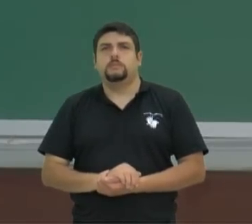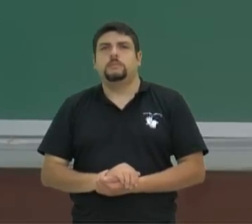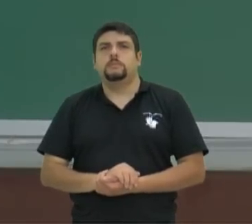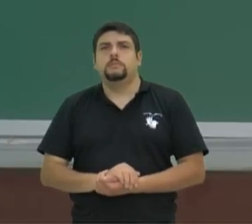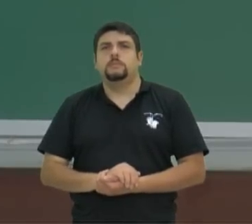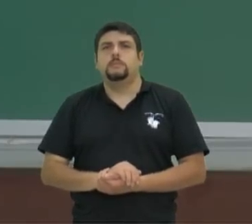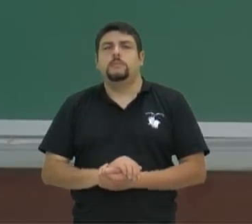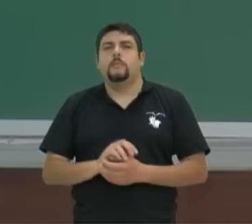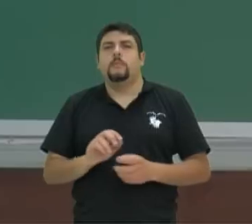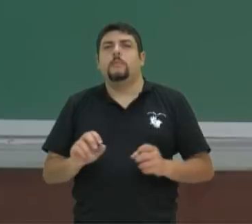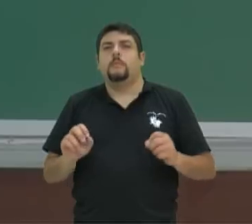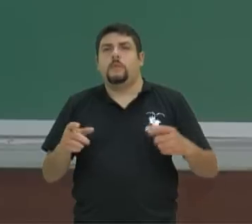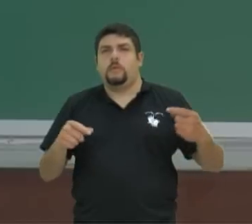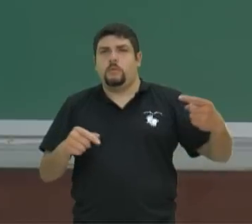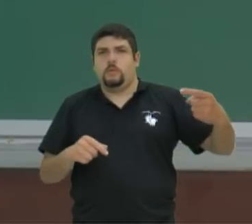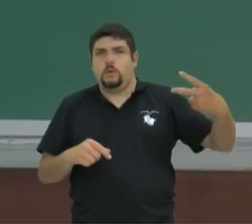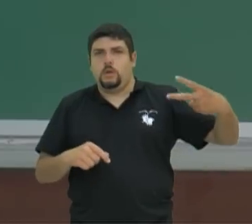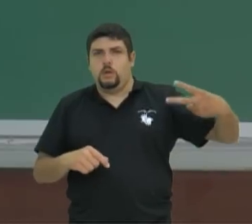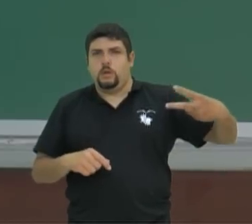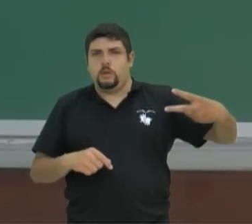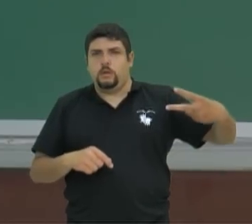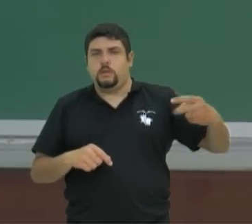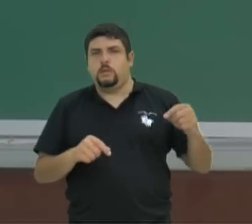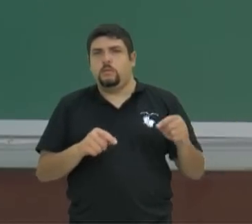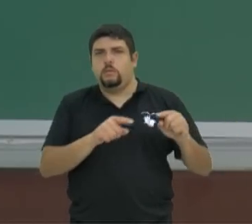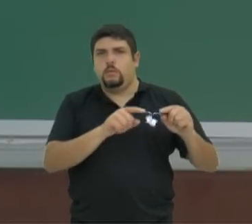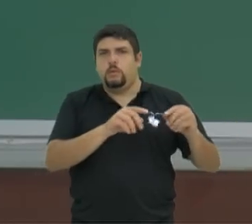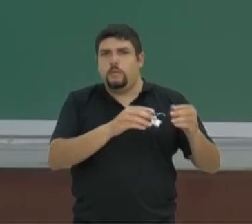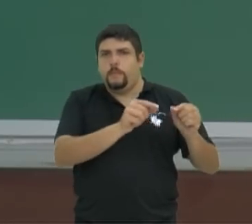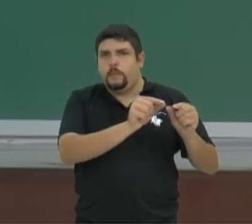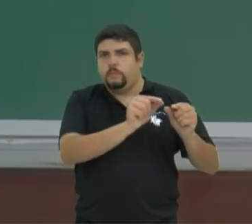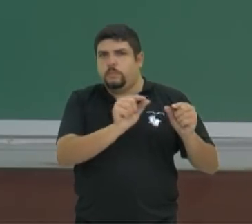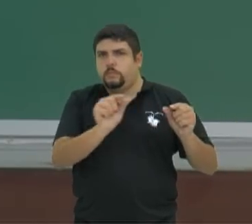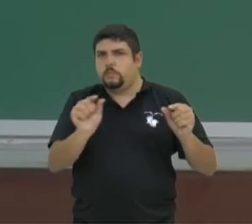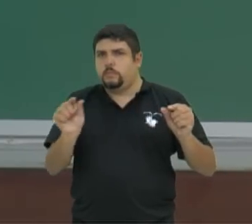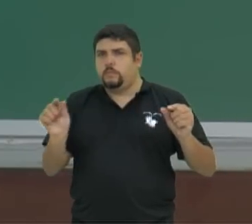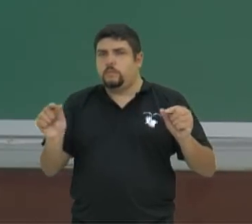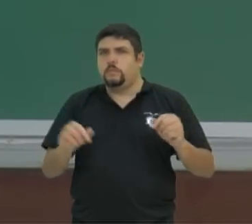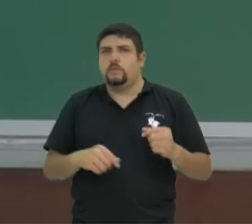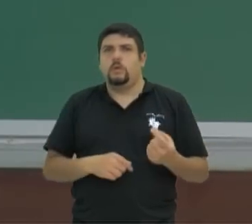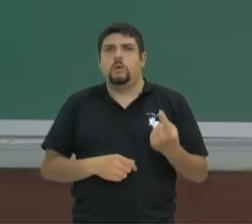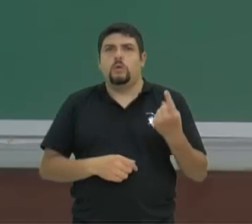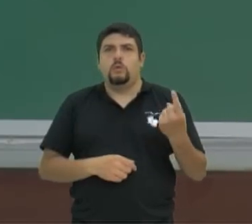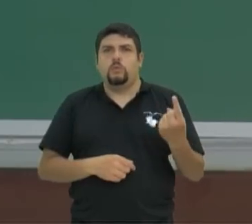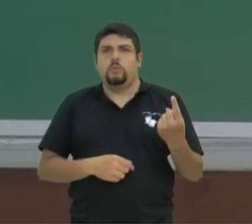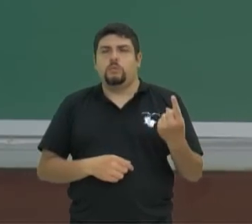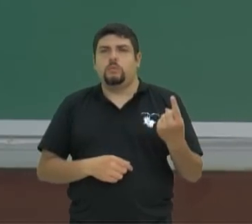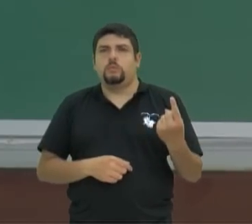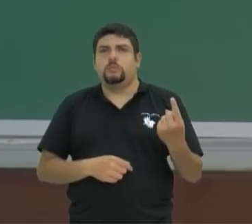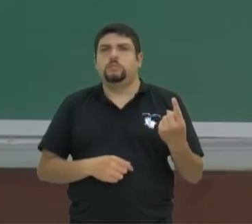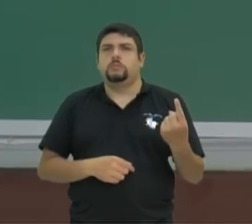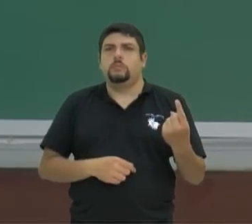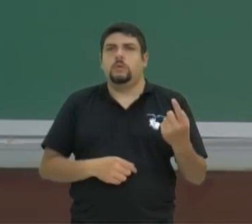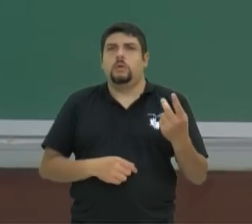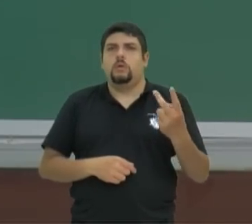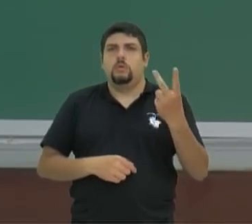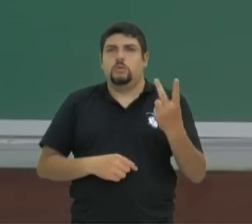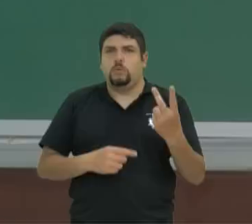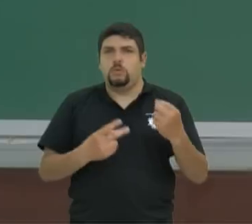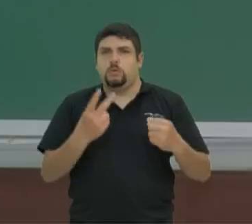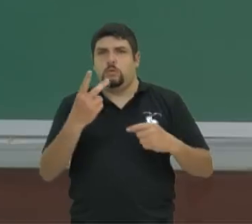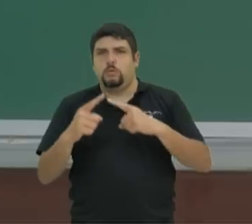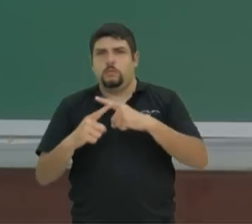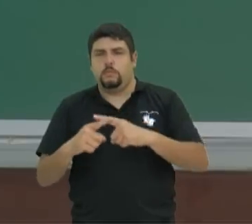unimodal, ok? Aqui na segunda sequência eu tenho o quê? O 1 aparece uma vez, o 2 aparece 2 vezes,